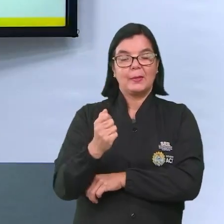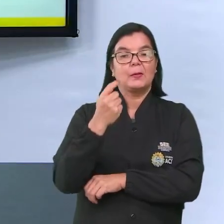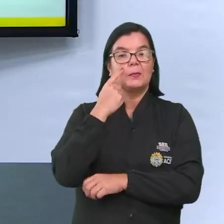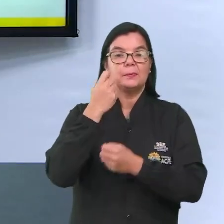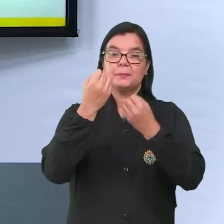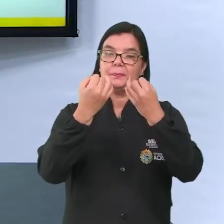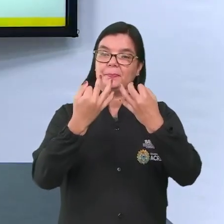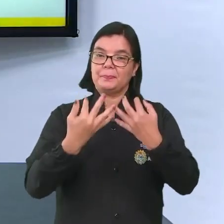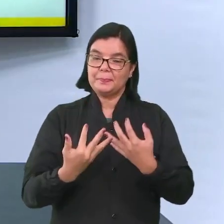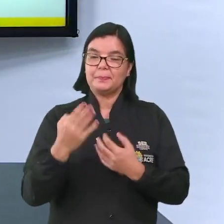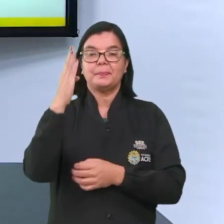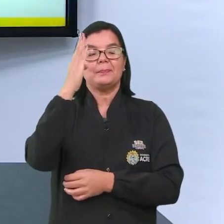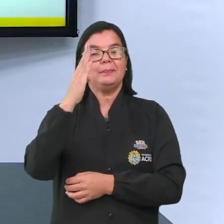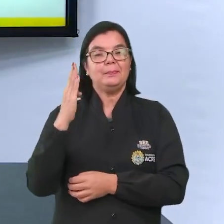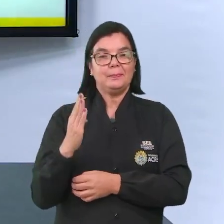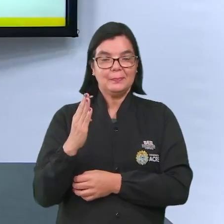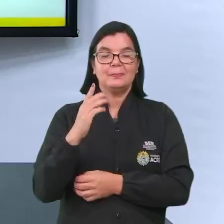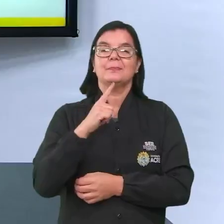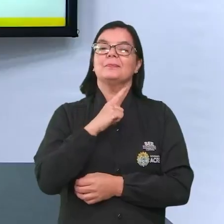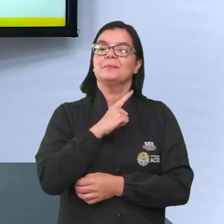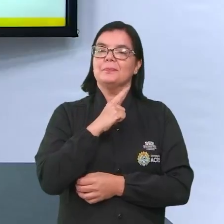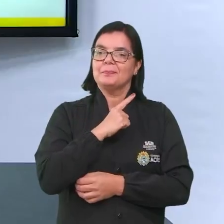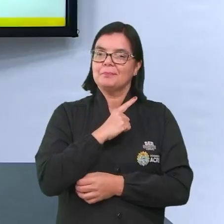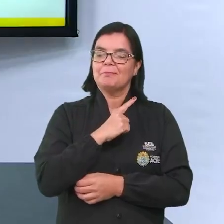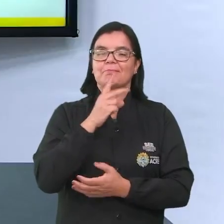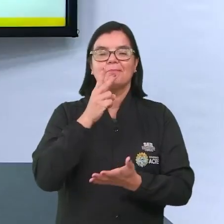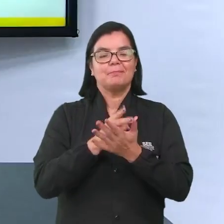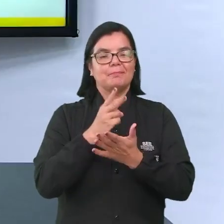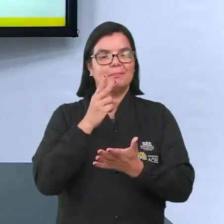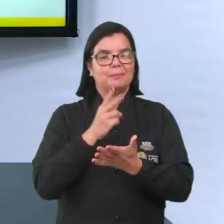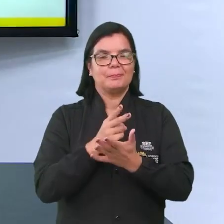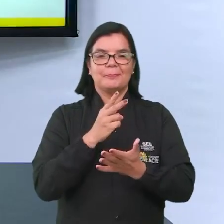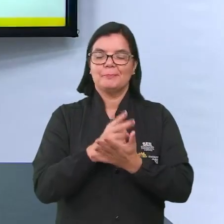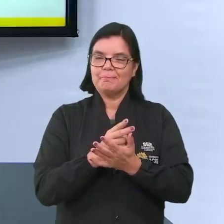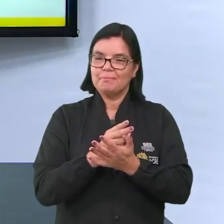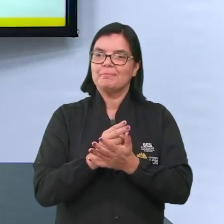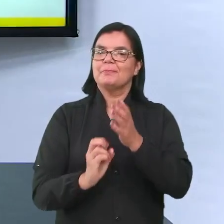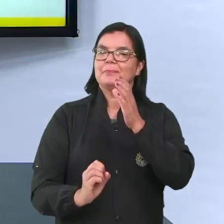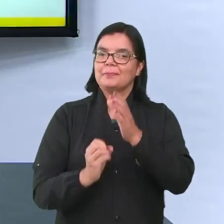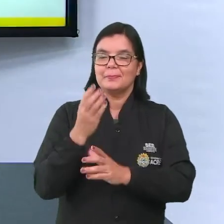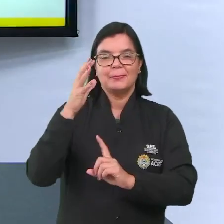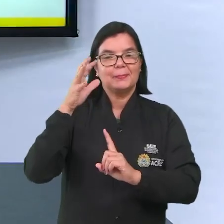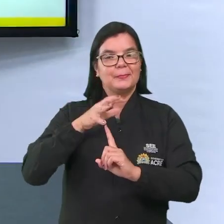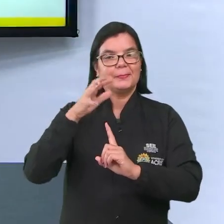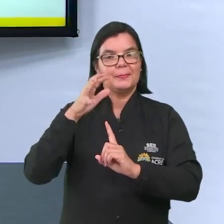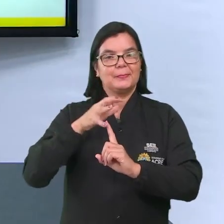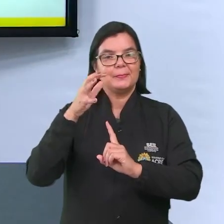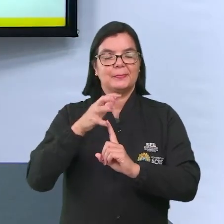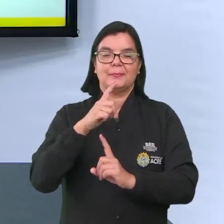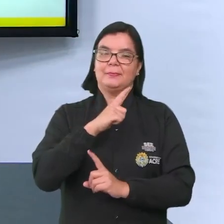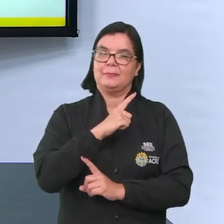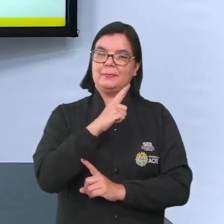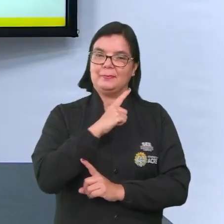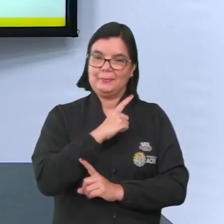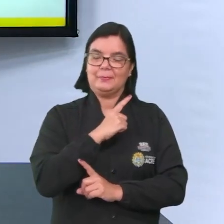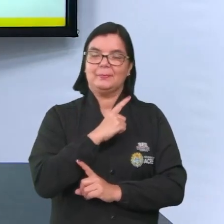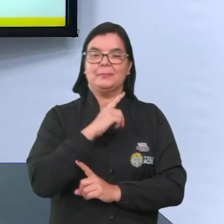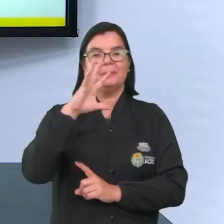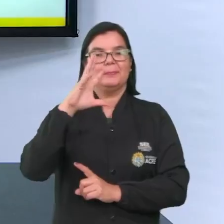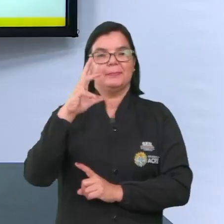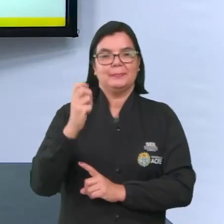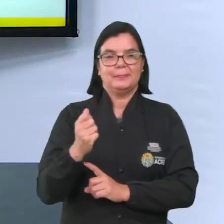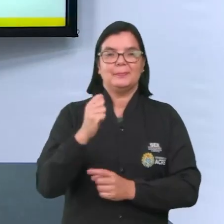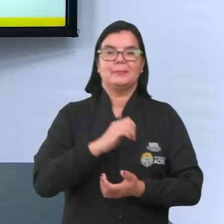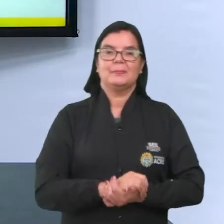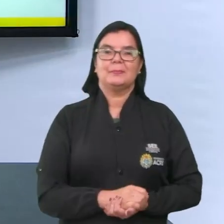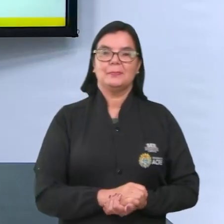fala de cultura brasileira, a gente sempre traz essa raiz, essa influência que a gente tem lá da África,